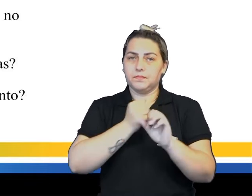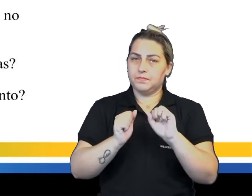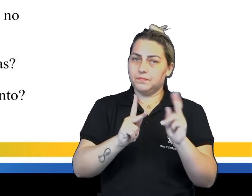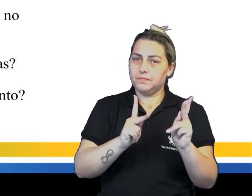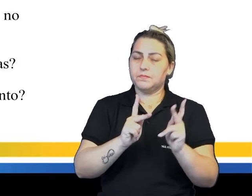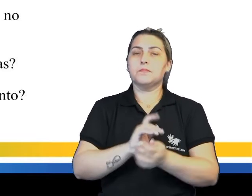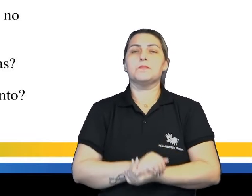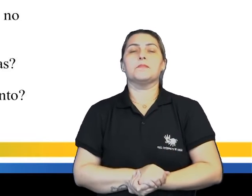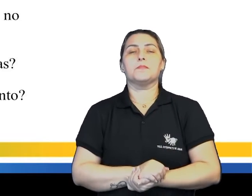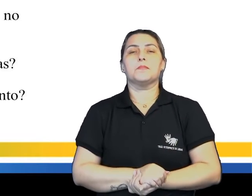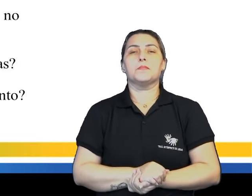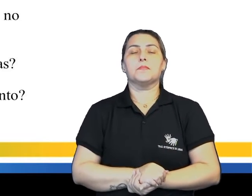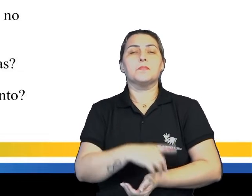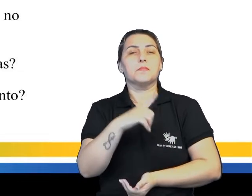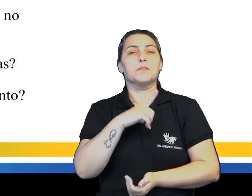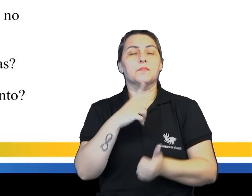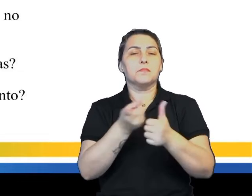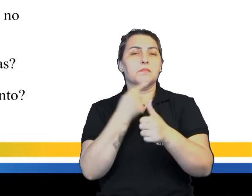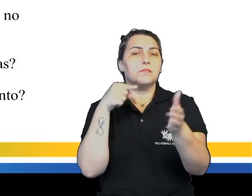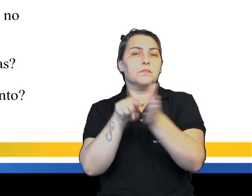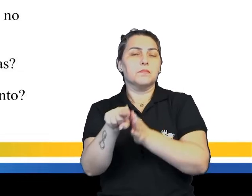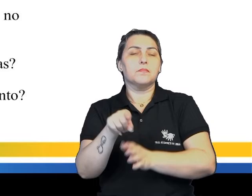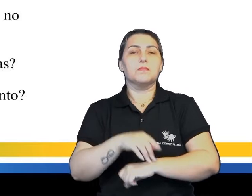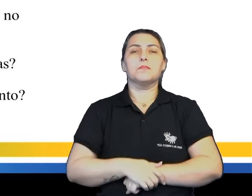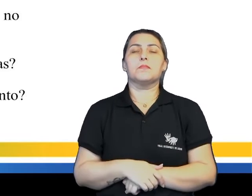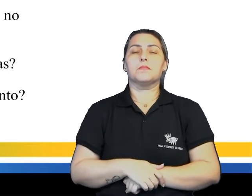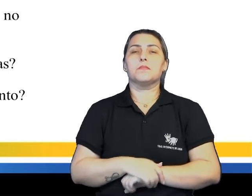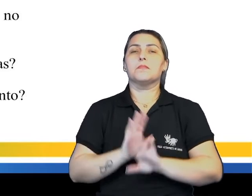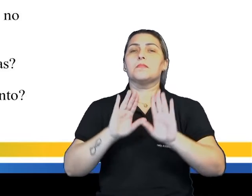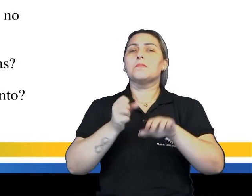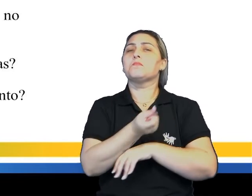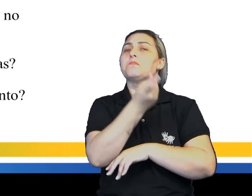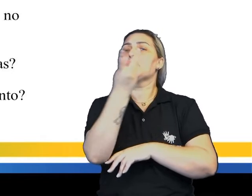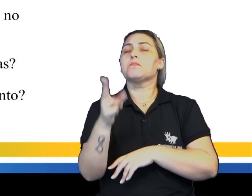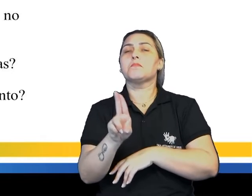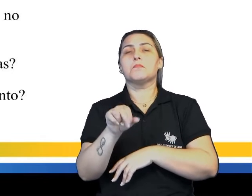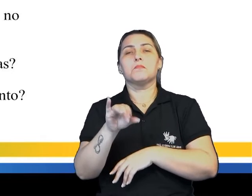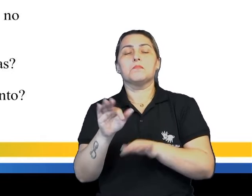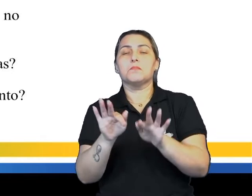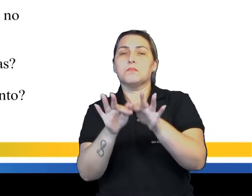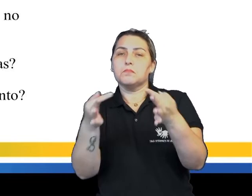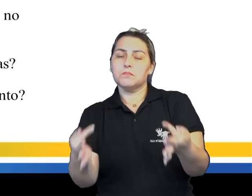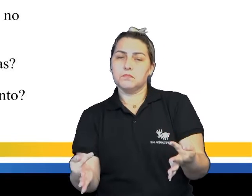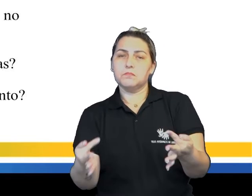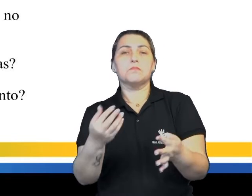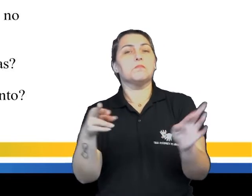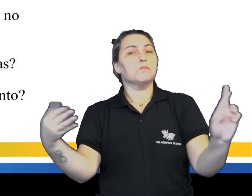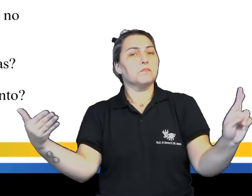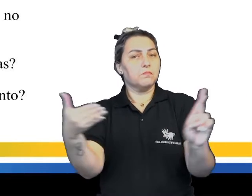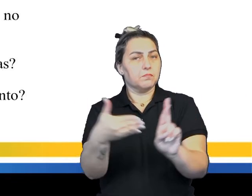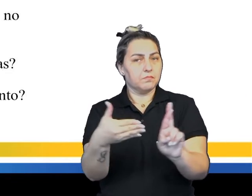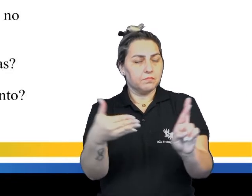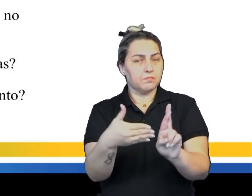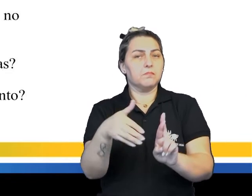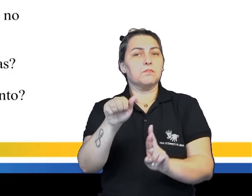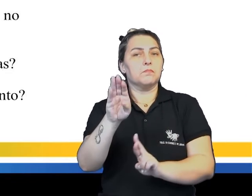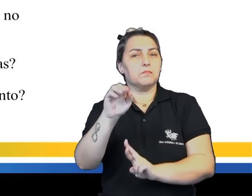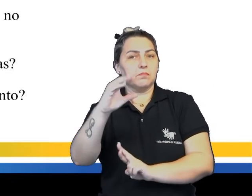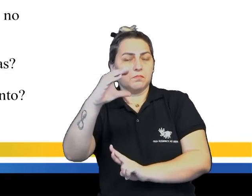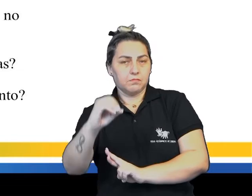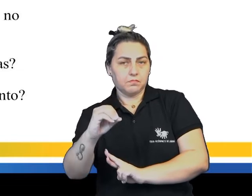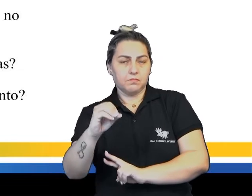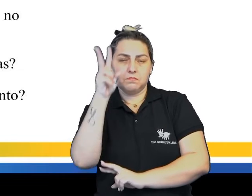bom? E aí tem a primeira pergunta. Quantas unidades simples estão representadas no